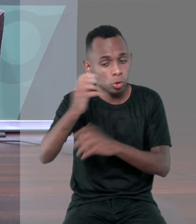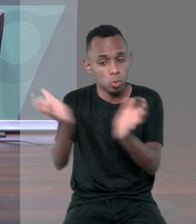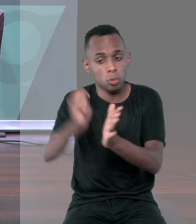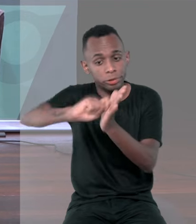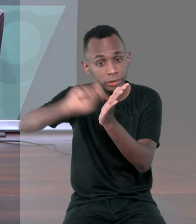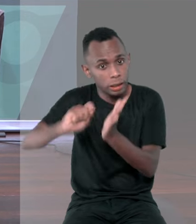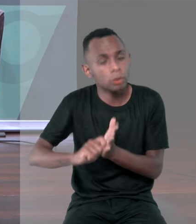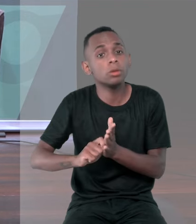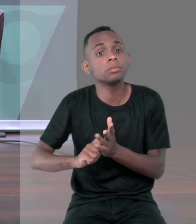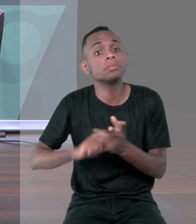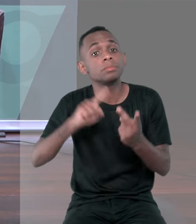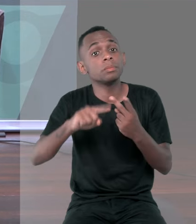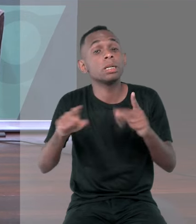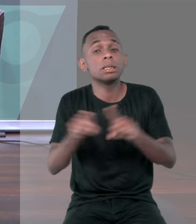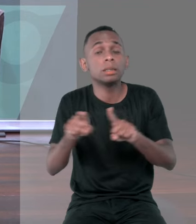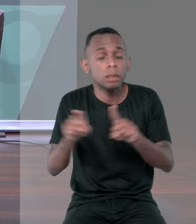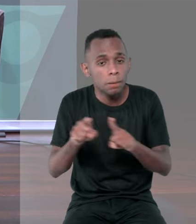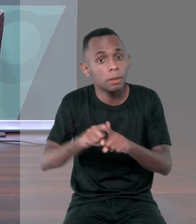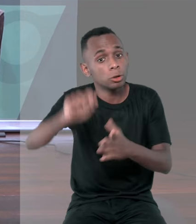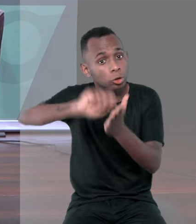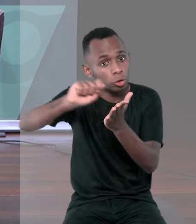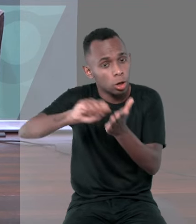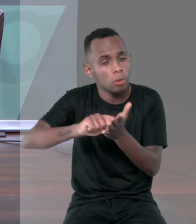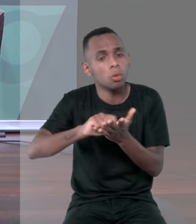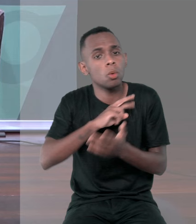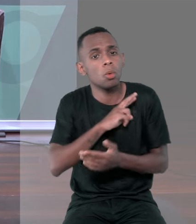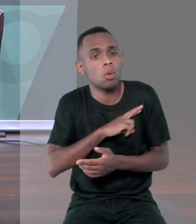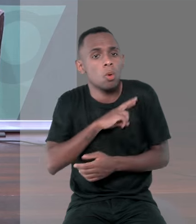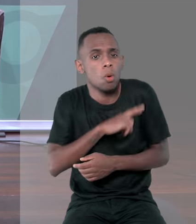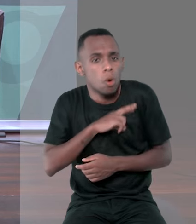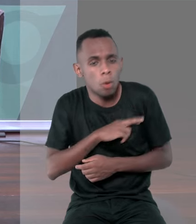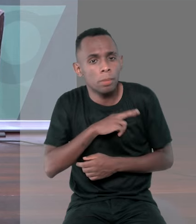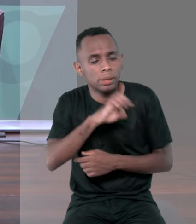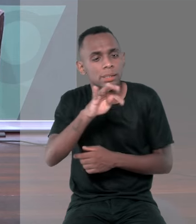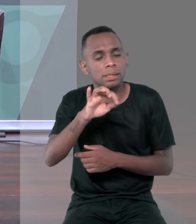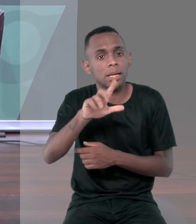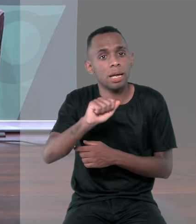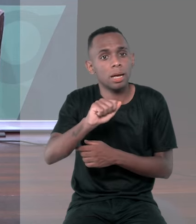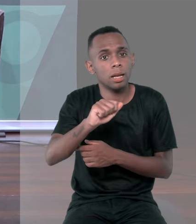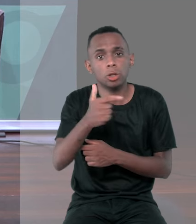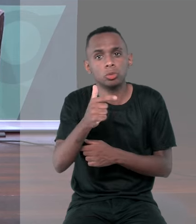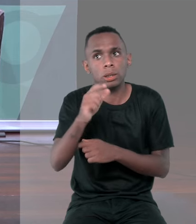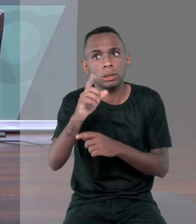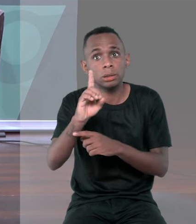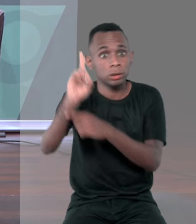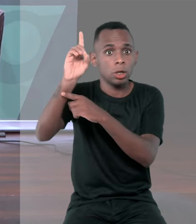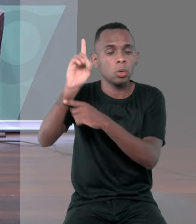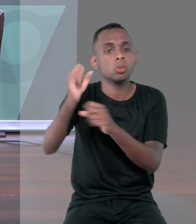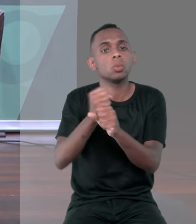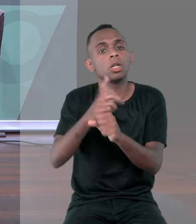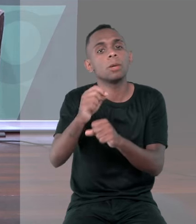É autor também do romance Estela Sem Deus, da editora Zuc, de